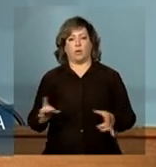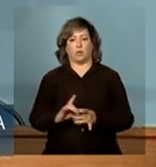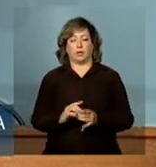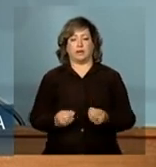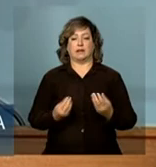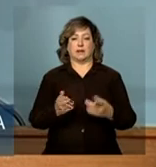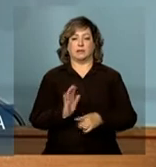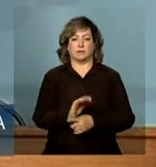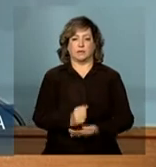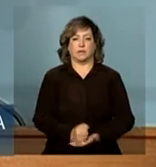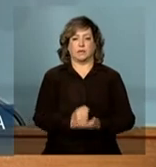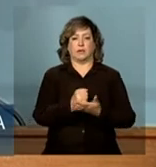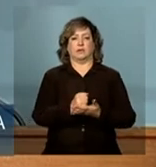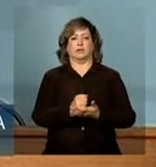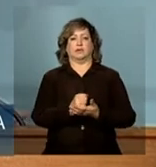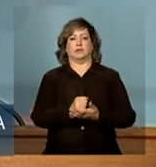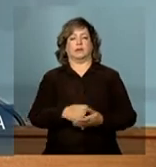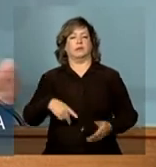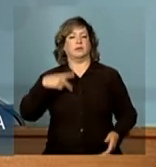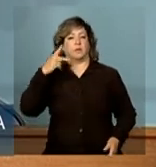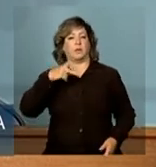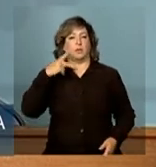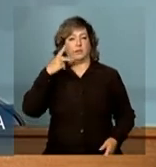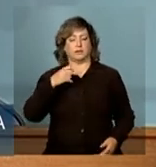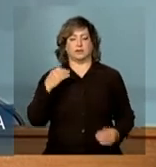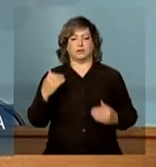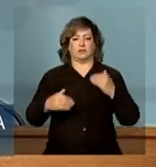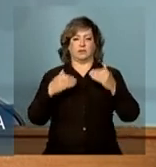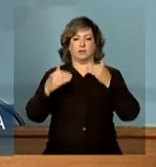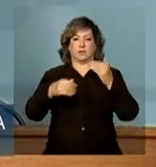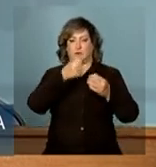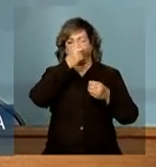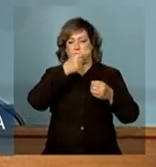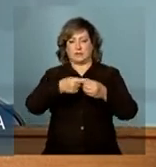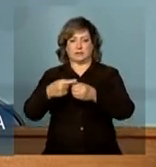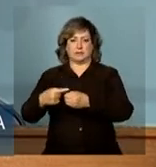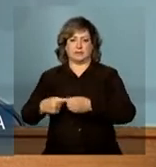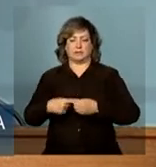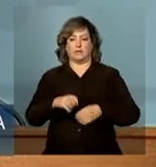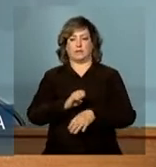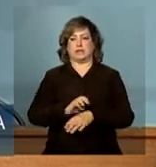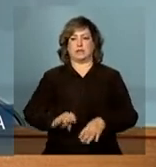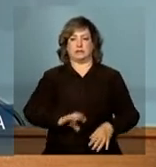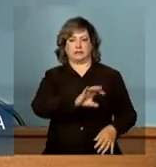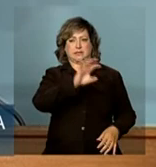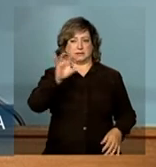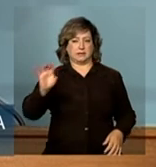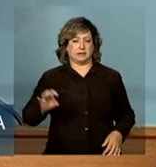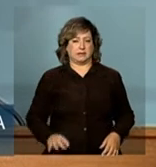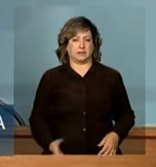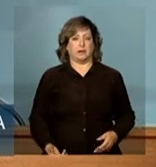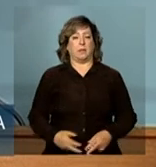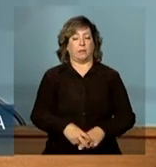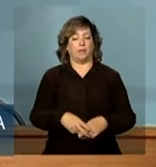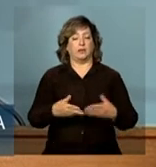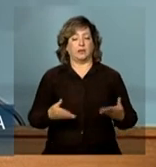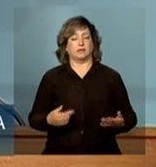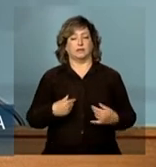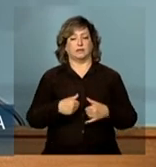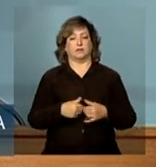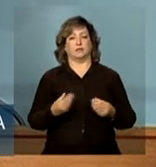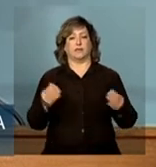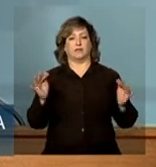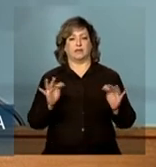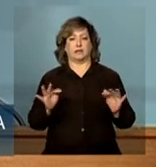suporte, apoio às políticas desenvolvidas pelos municípios e os estados. Por isso, eu estou muito feliz de estar aqui hoje